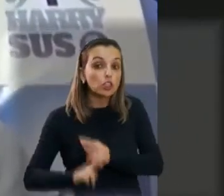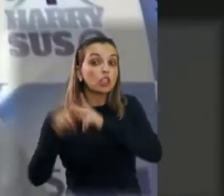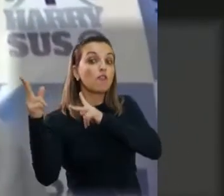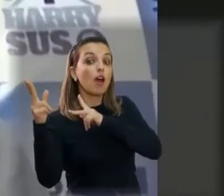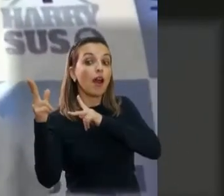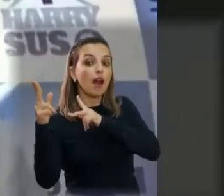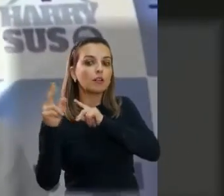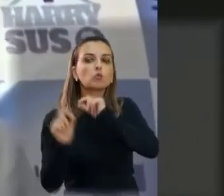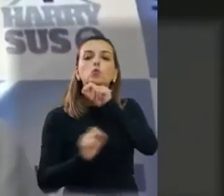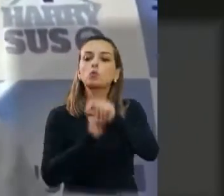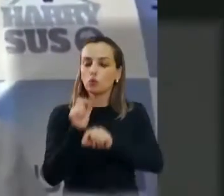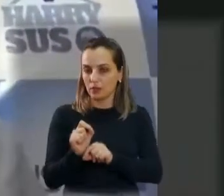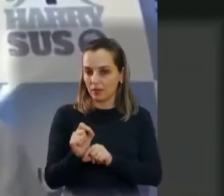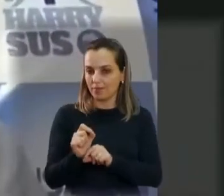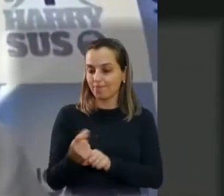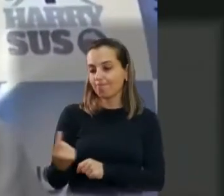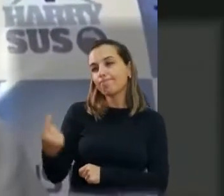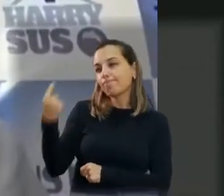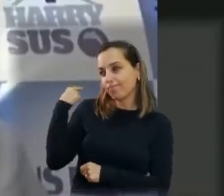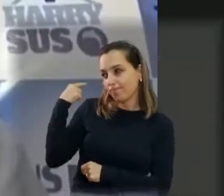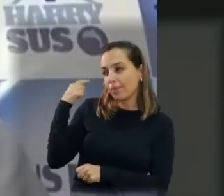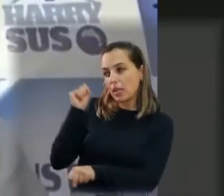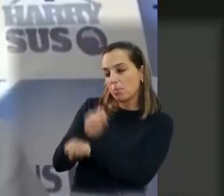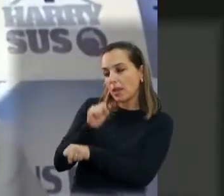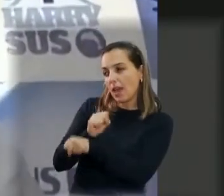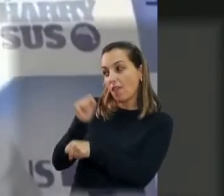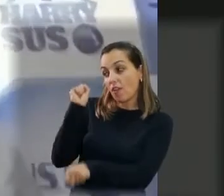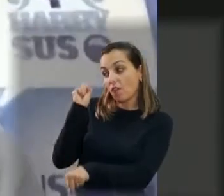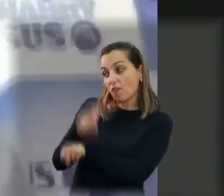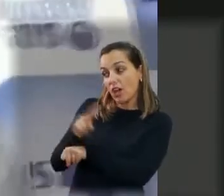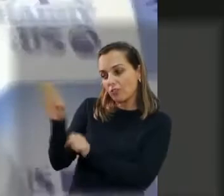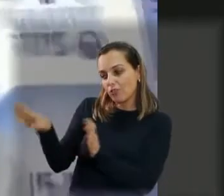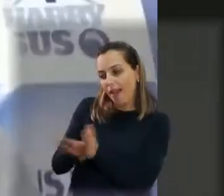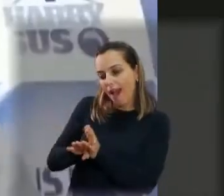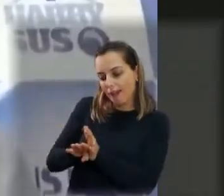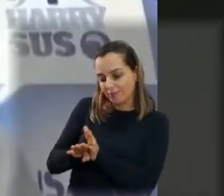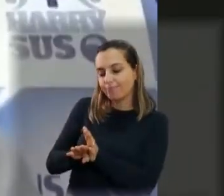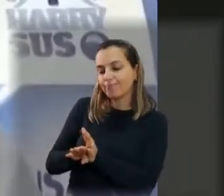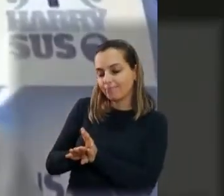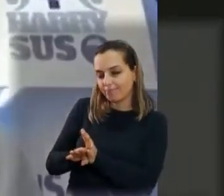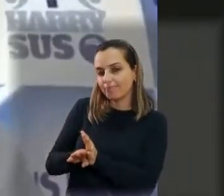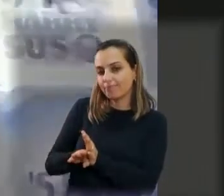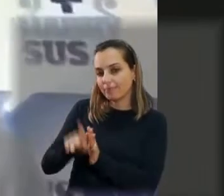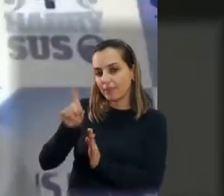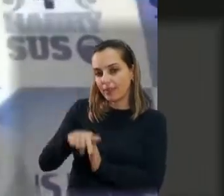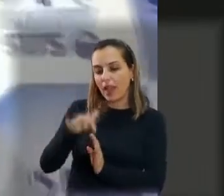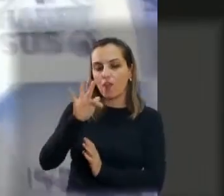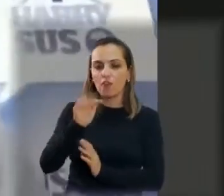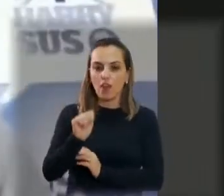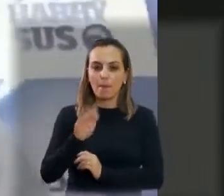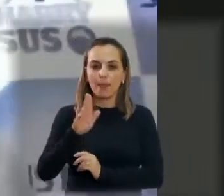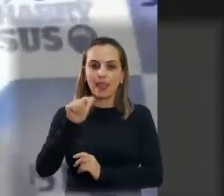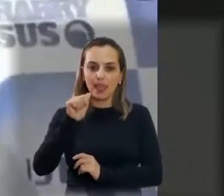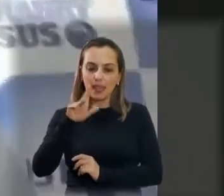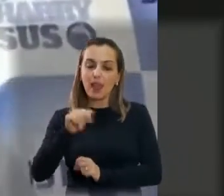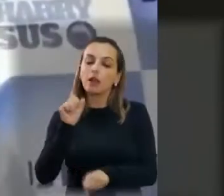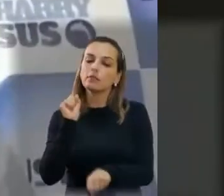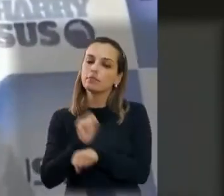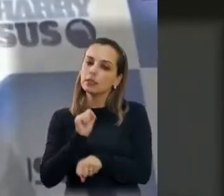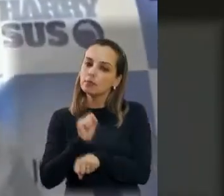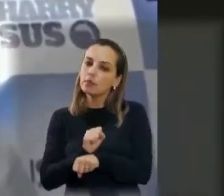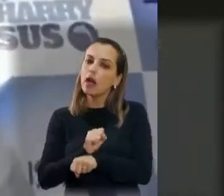atual? Lá nós esperávamos o vírus. E a Fabiana, em muitas lives, ela falava, estamos